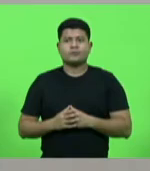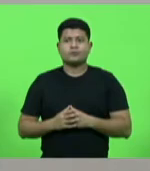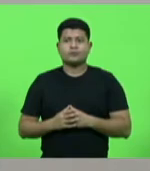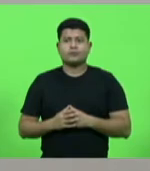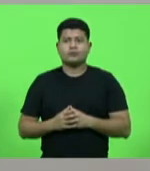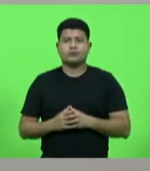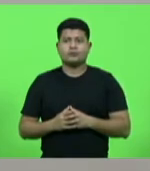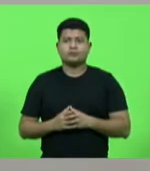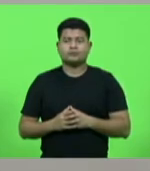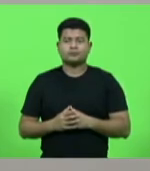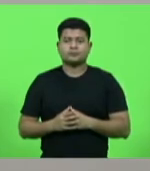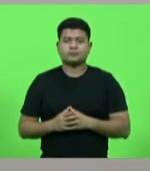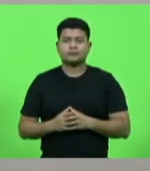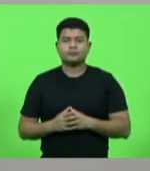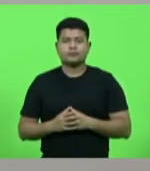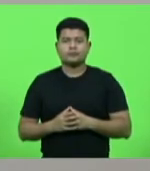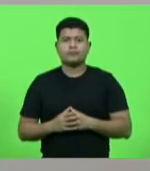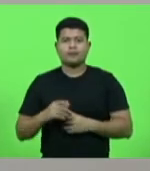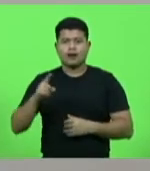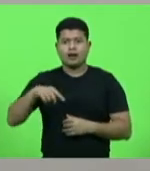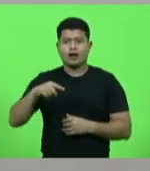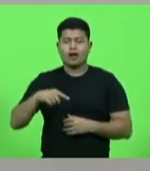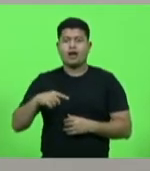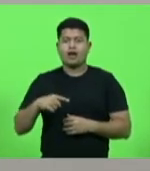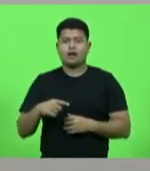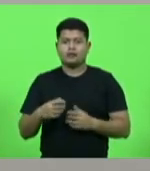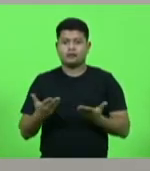E é um estado altamente produtor,